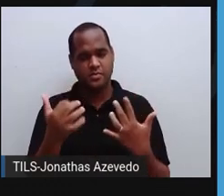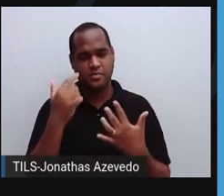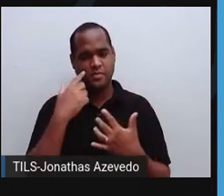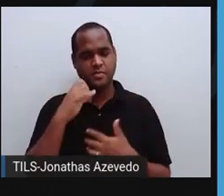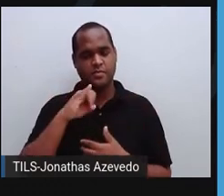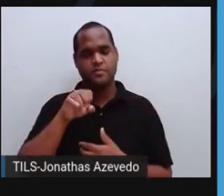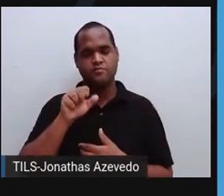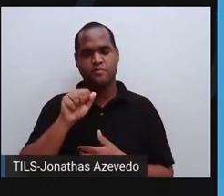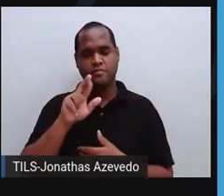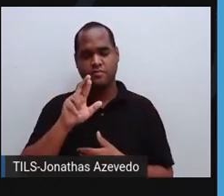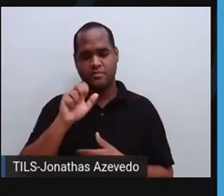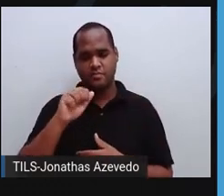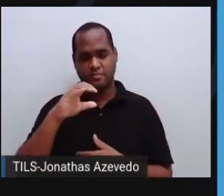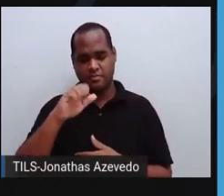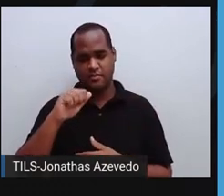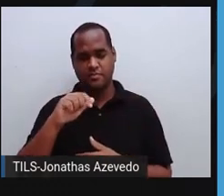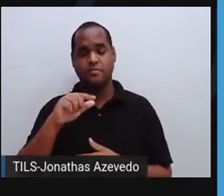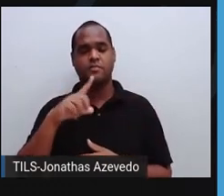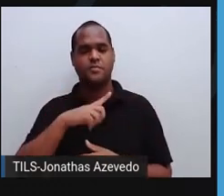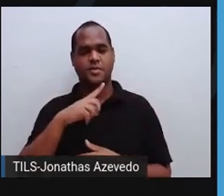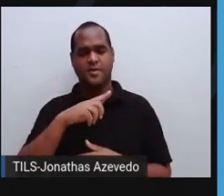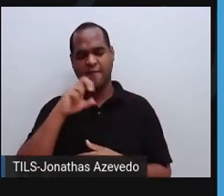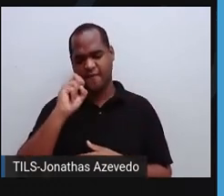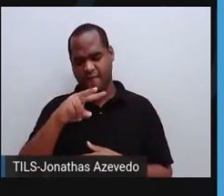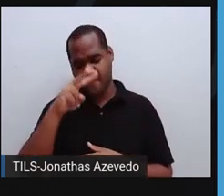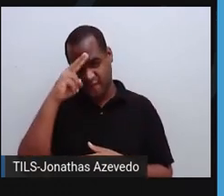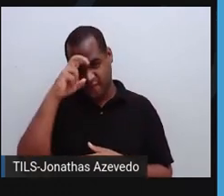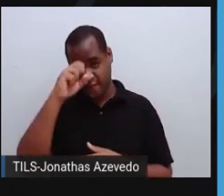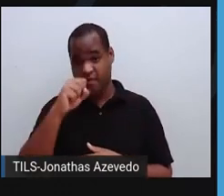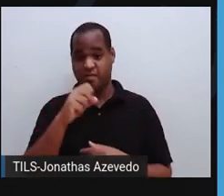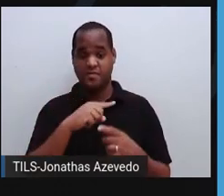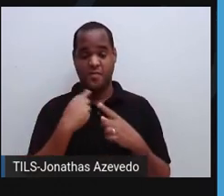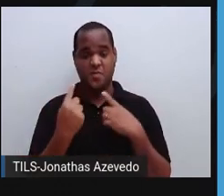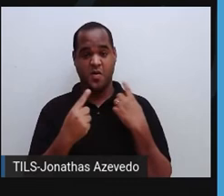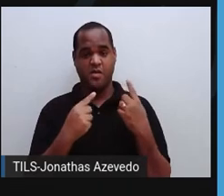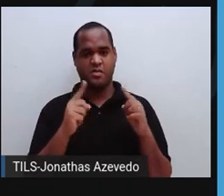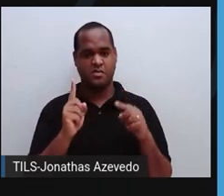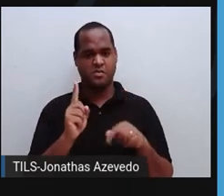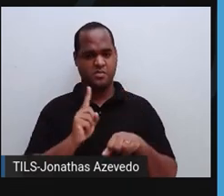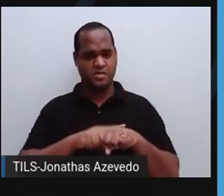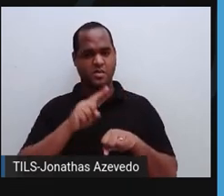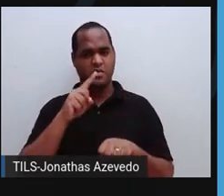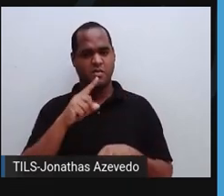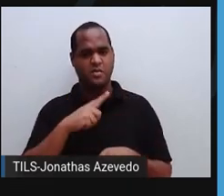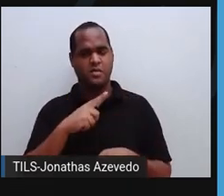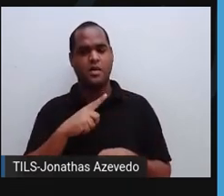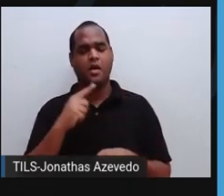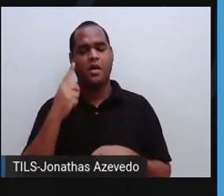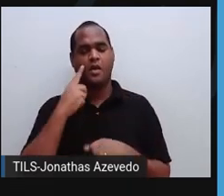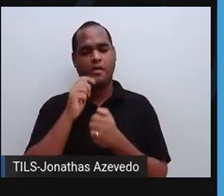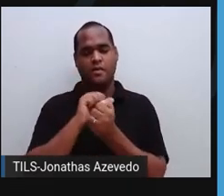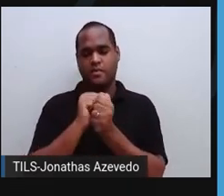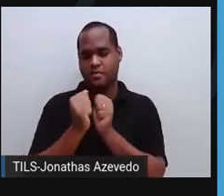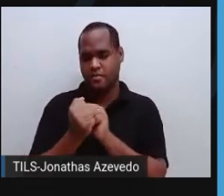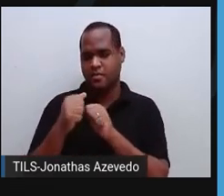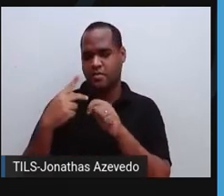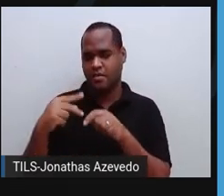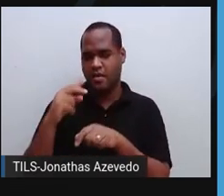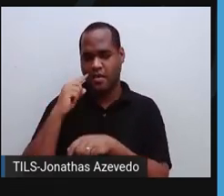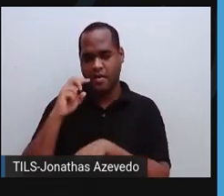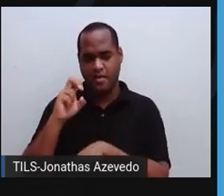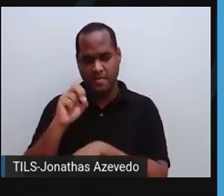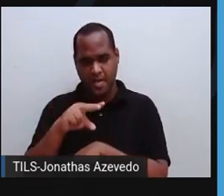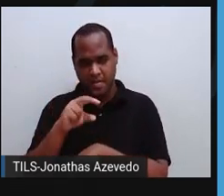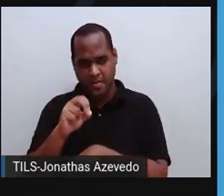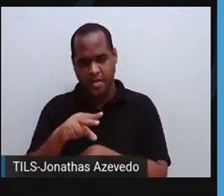O que esse veneno, ele é muito mais intenso e ele mata por muito mais tempo. Olhando ali o hábito de predação desses